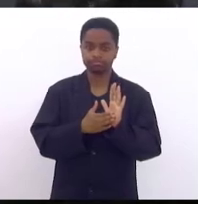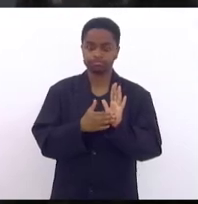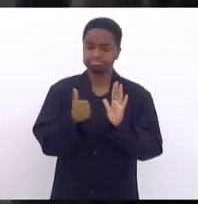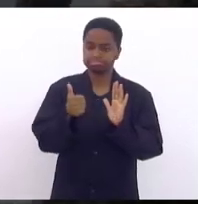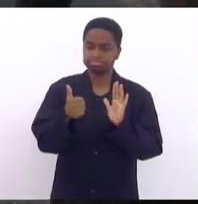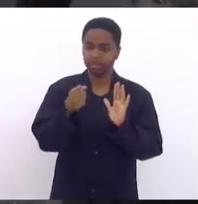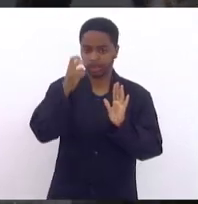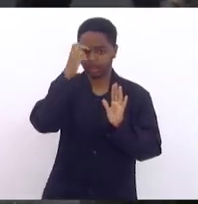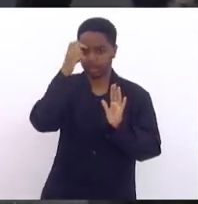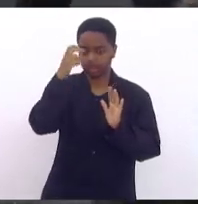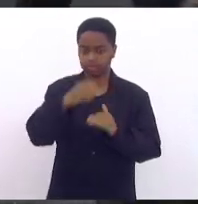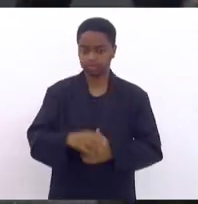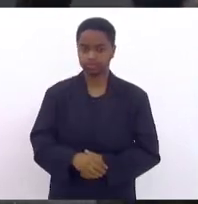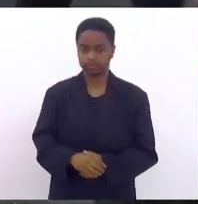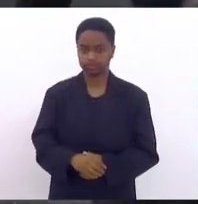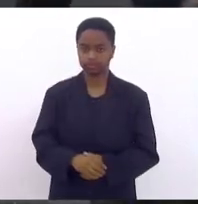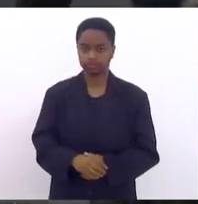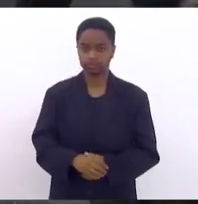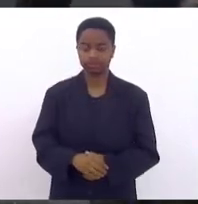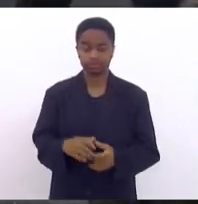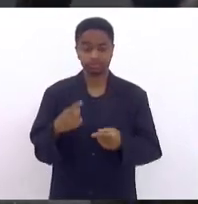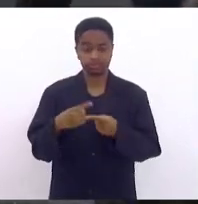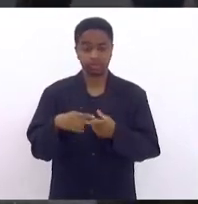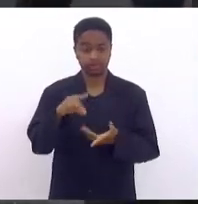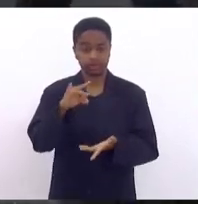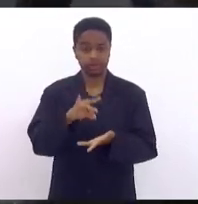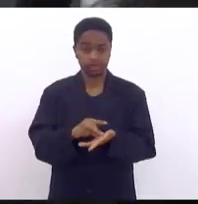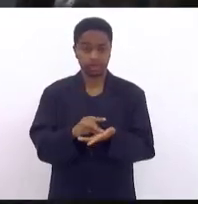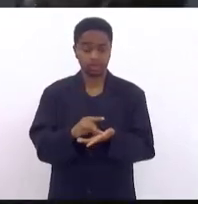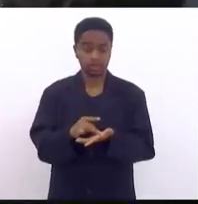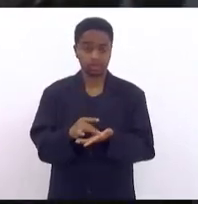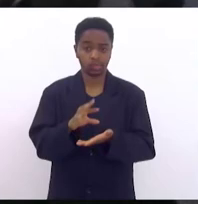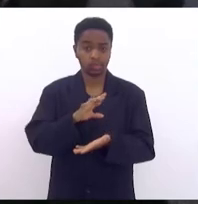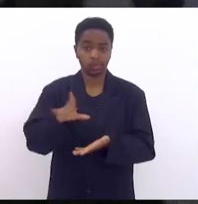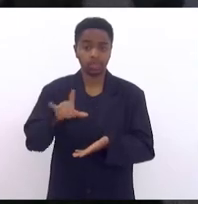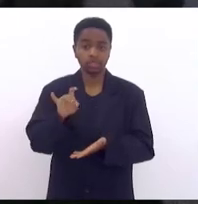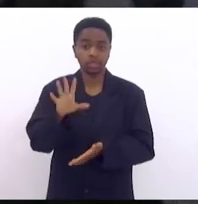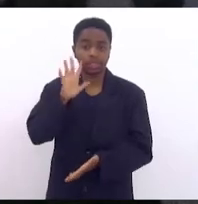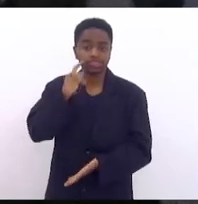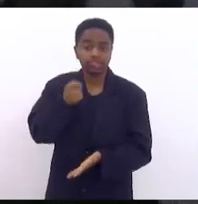sábia, porque chegou a um ponto realmente que não basta uma decisão